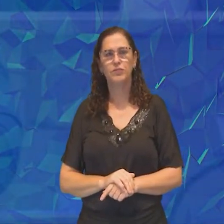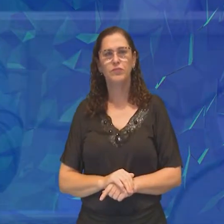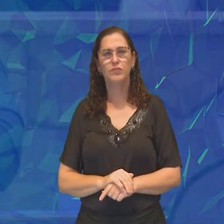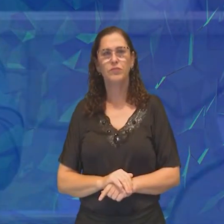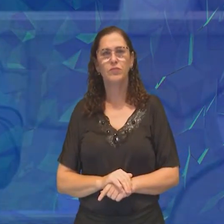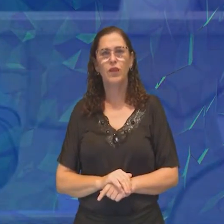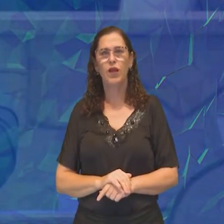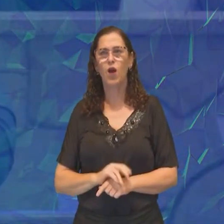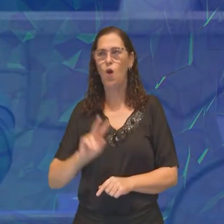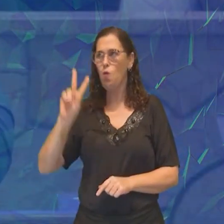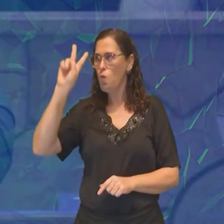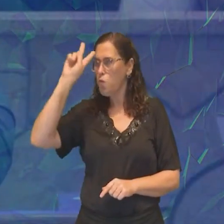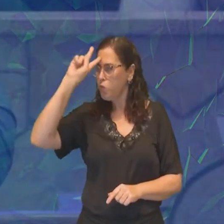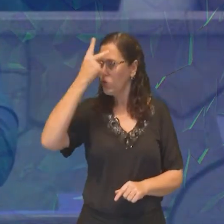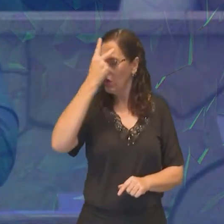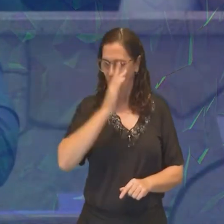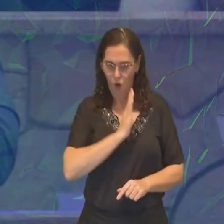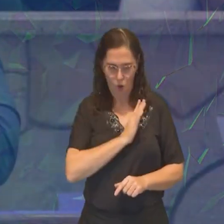Mudar a mente, o coração,